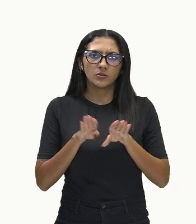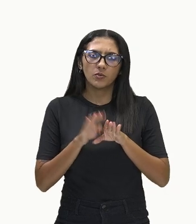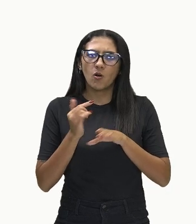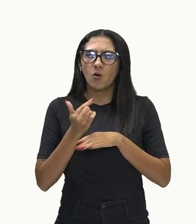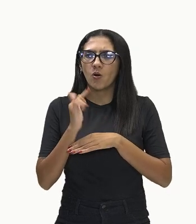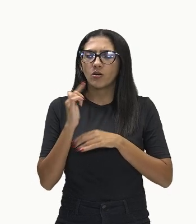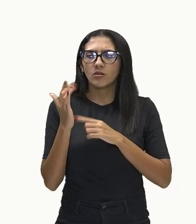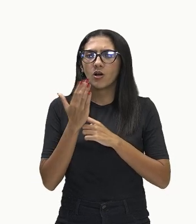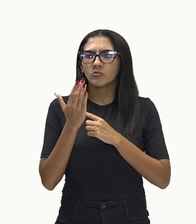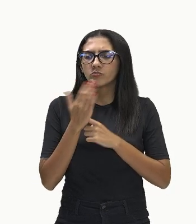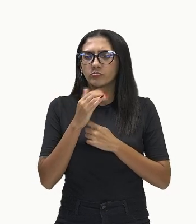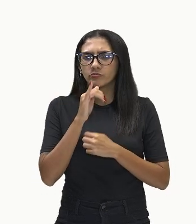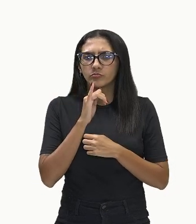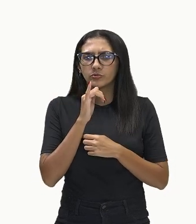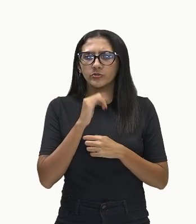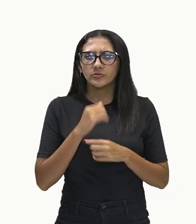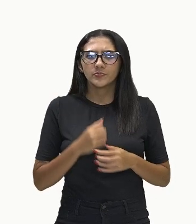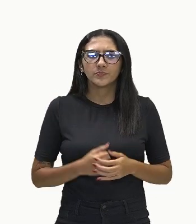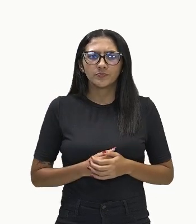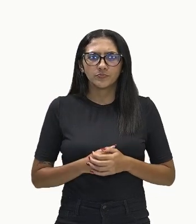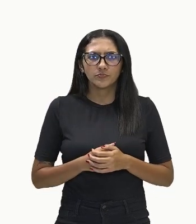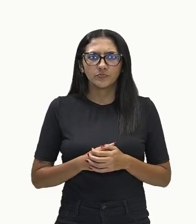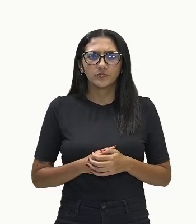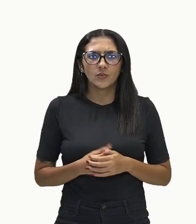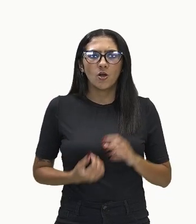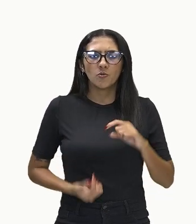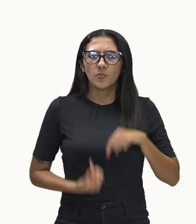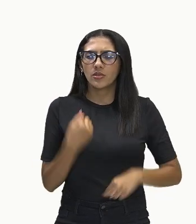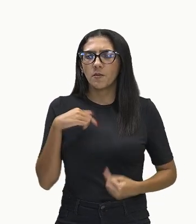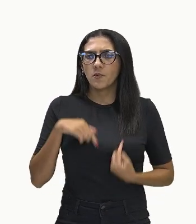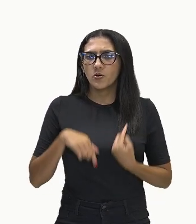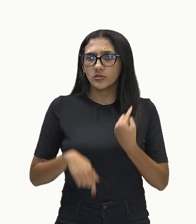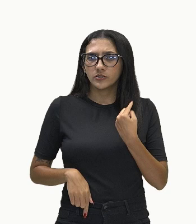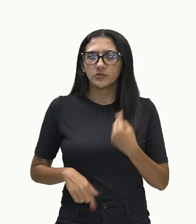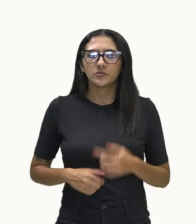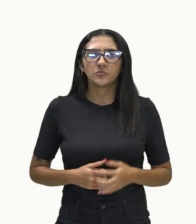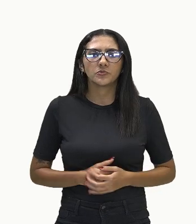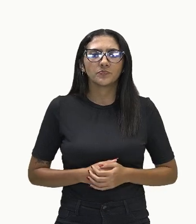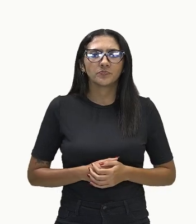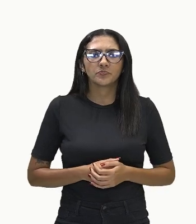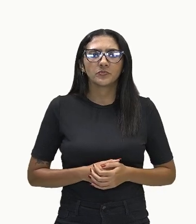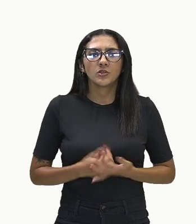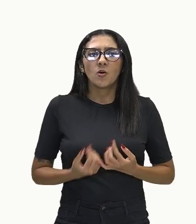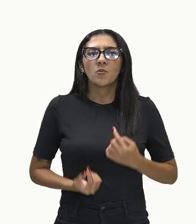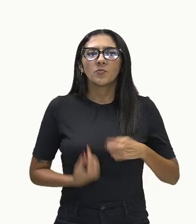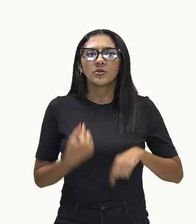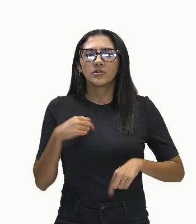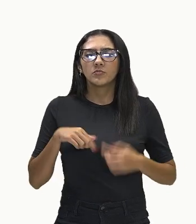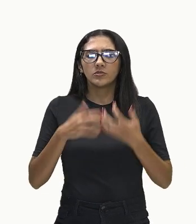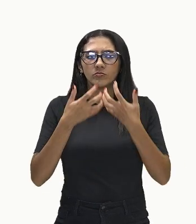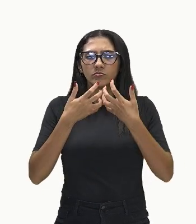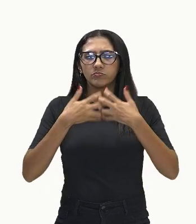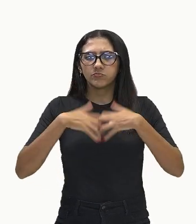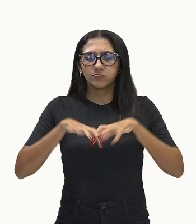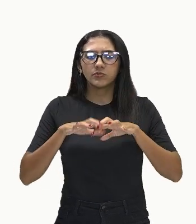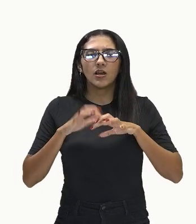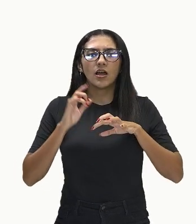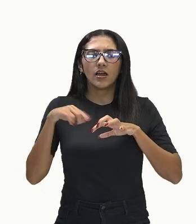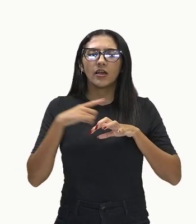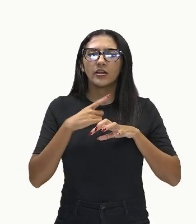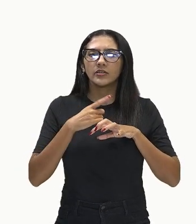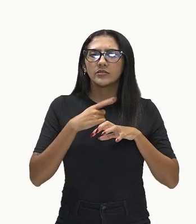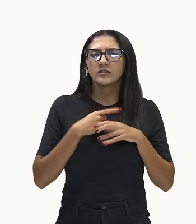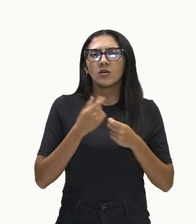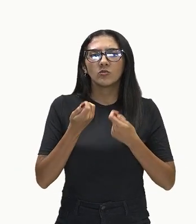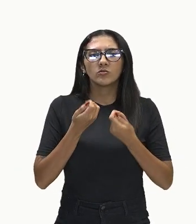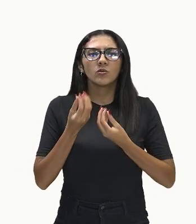ajuda, que é o quê? O nosso metabolismo. Então, o metabolismo, ele está associado, né?